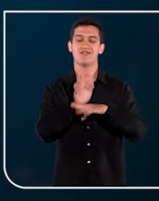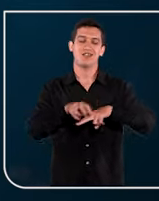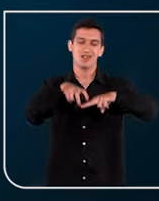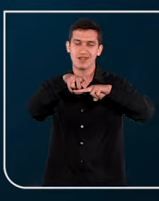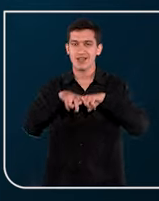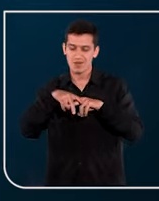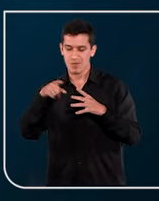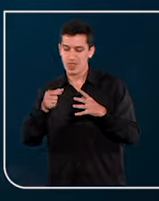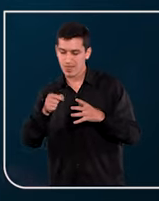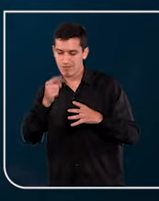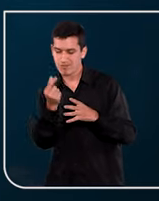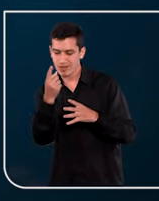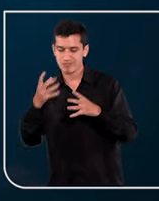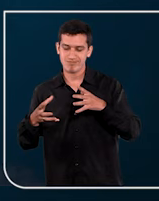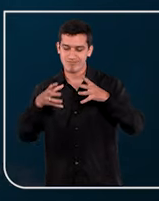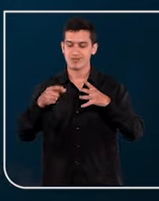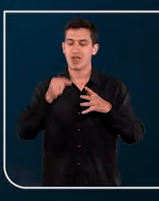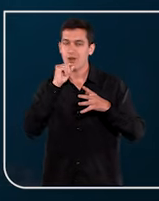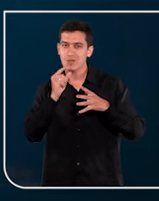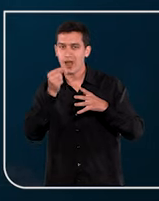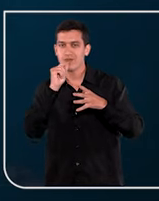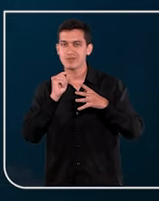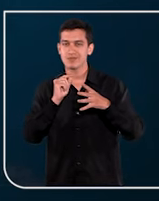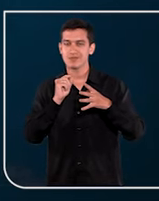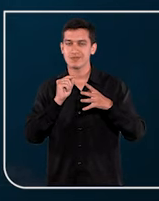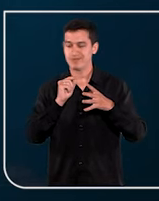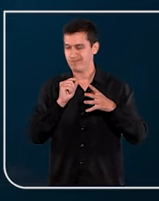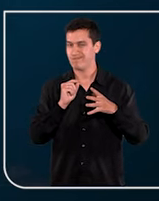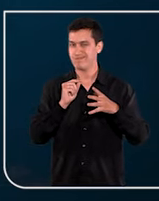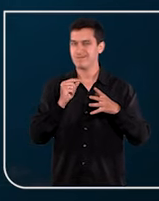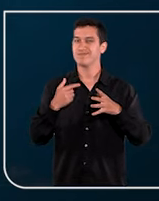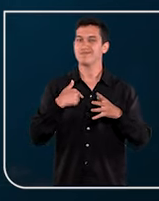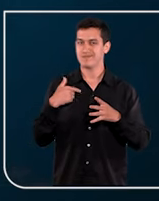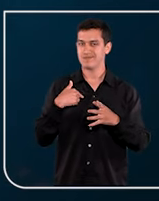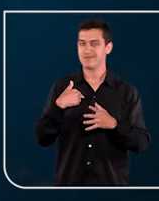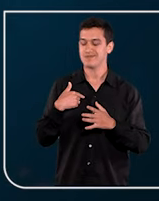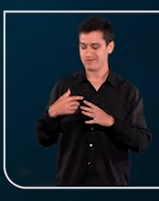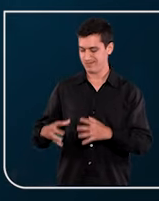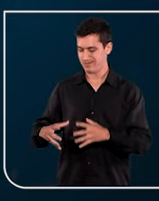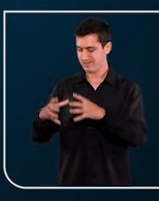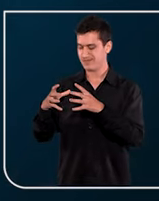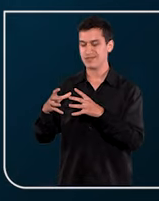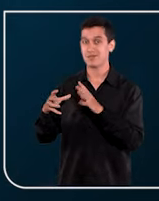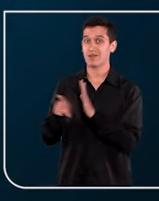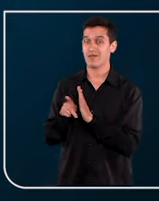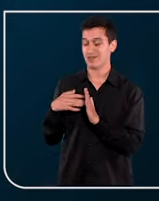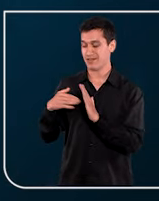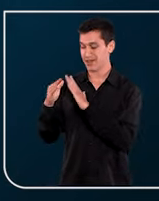comendo uma pipoquinha eu trouxe a minha de